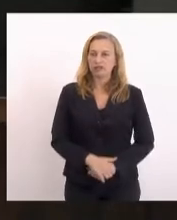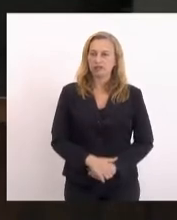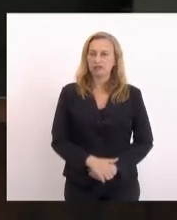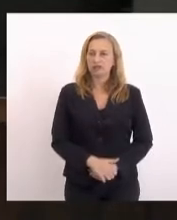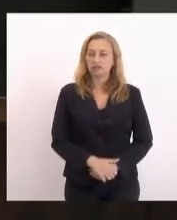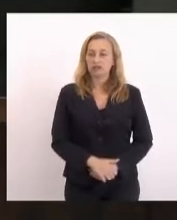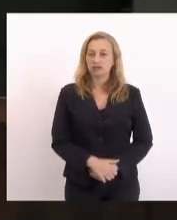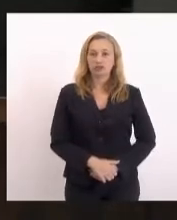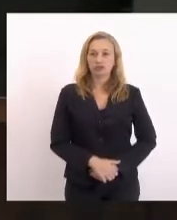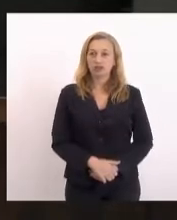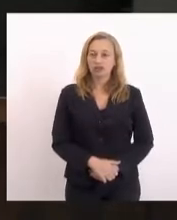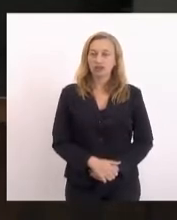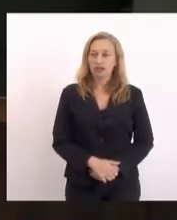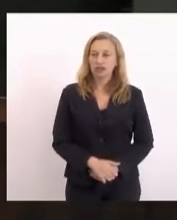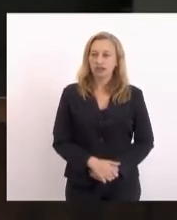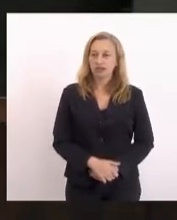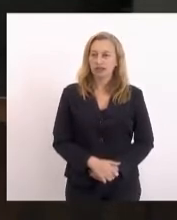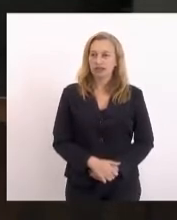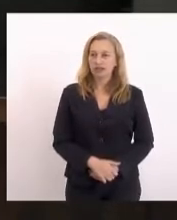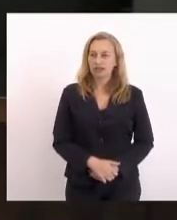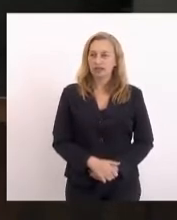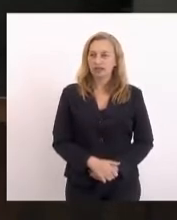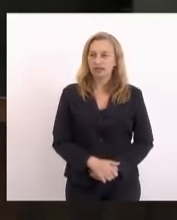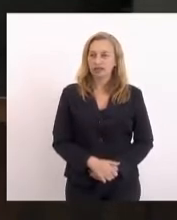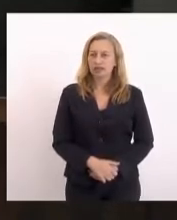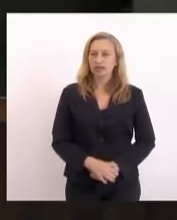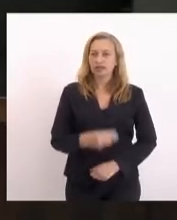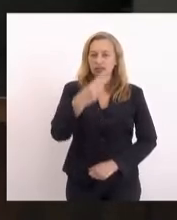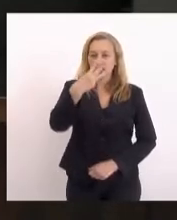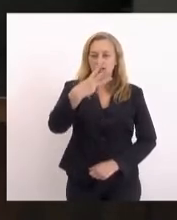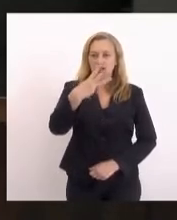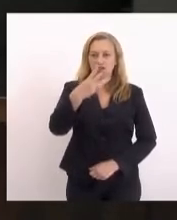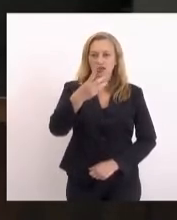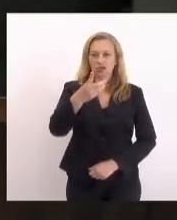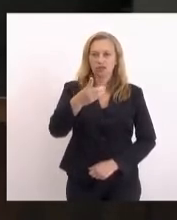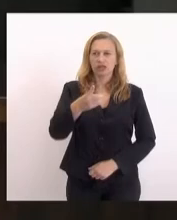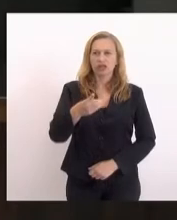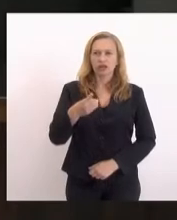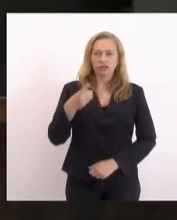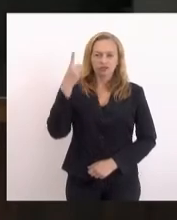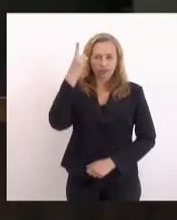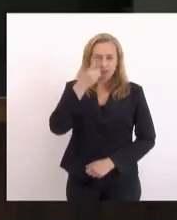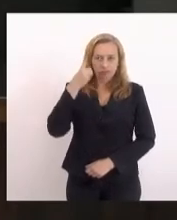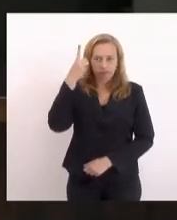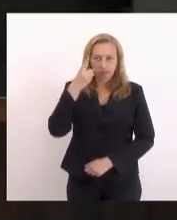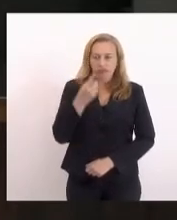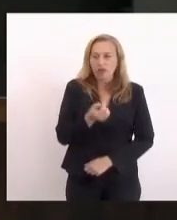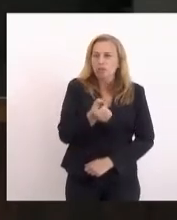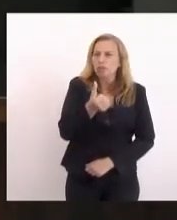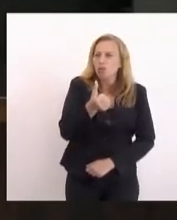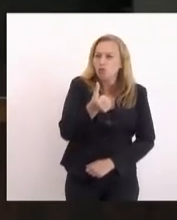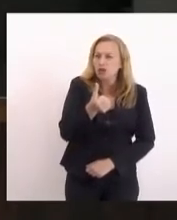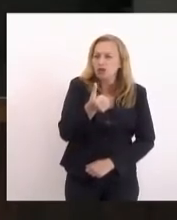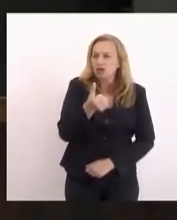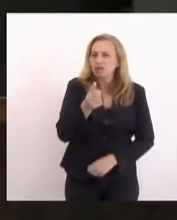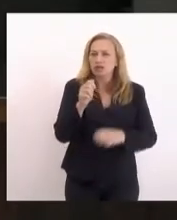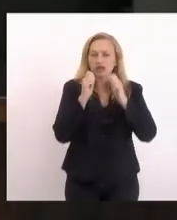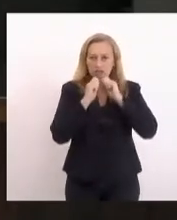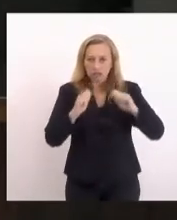no plenário. Então temos aqui somente 3 parlamentares e pouquíssimas